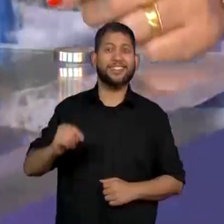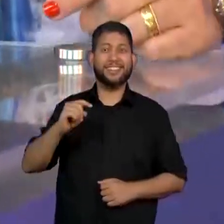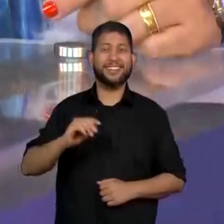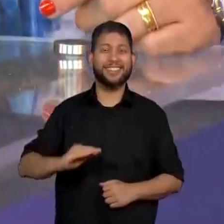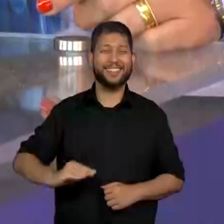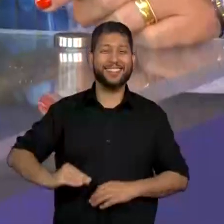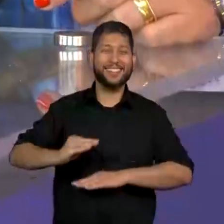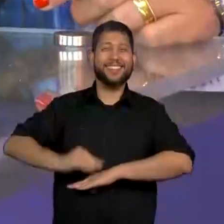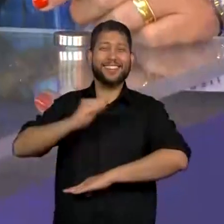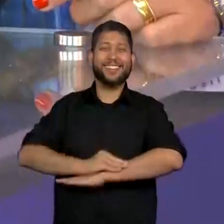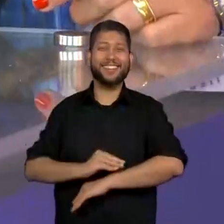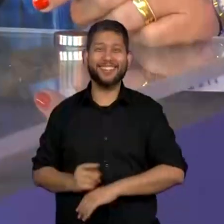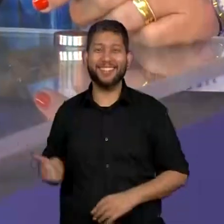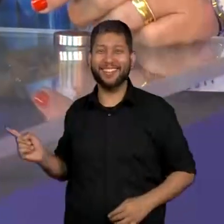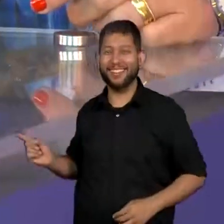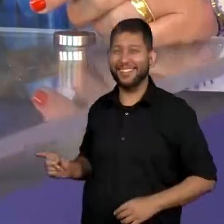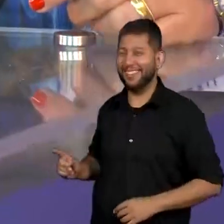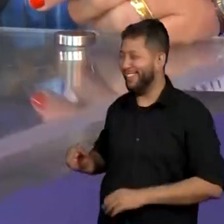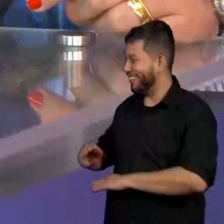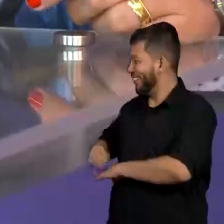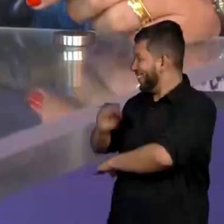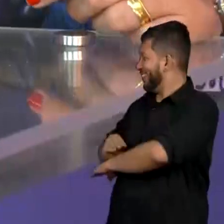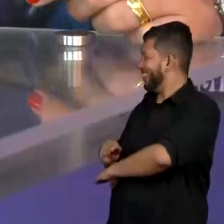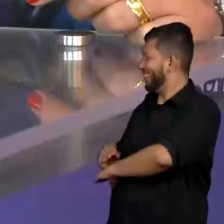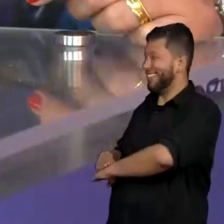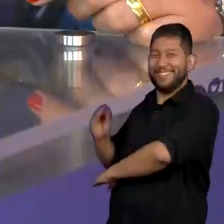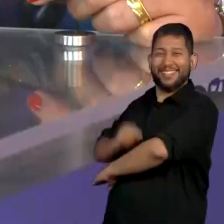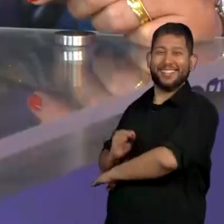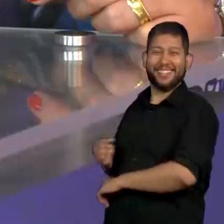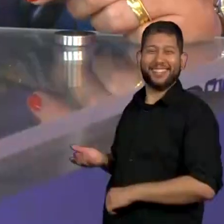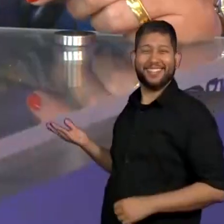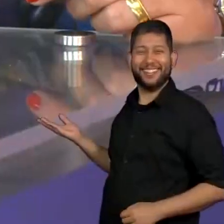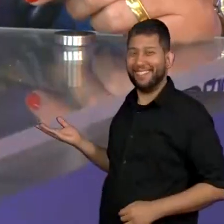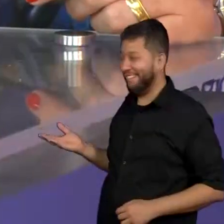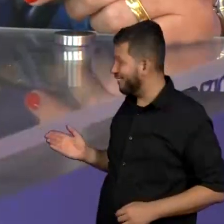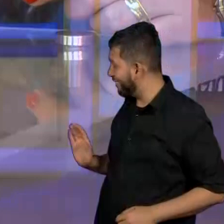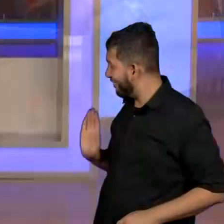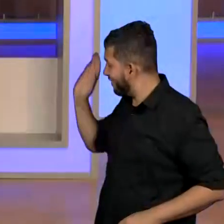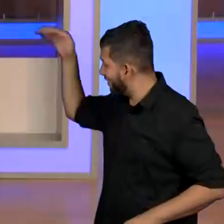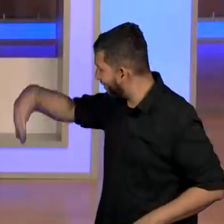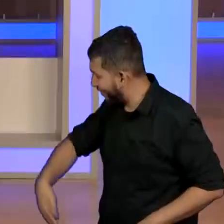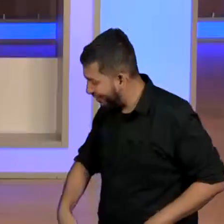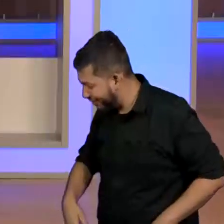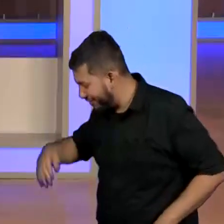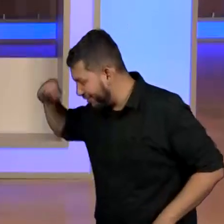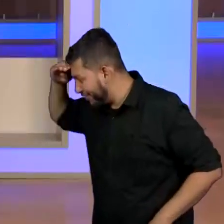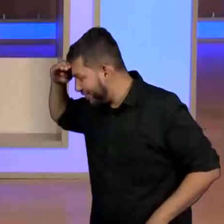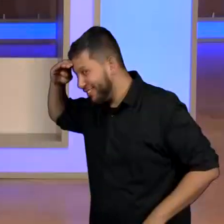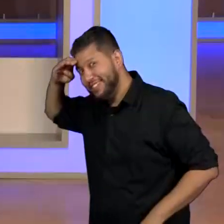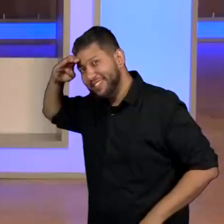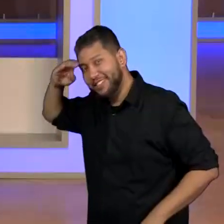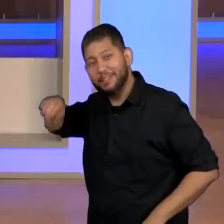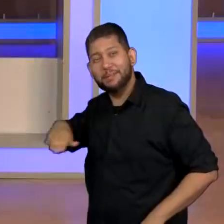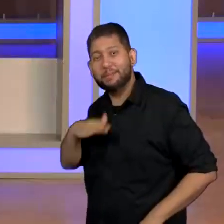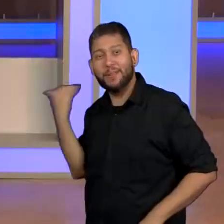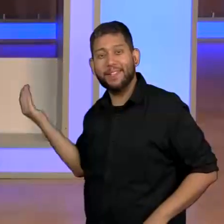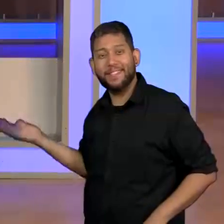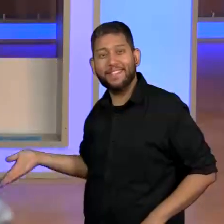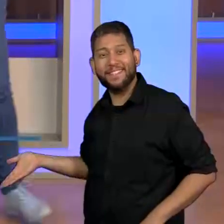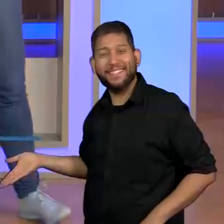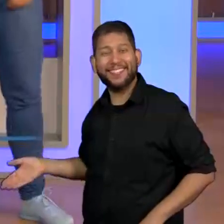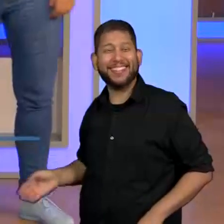professor que legal Aí você aperta aqui e ó ele se suicida